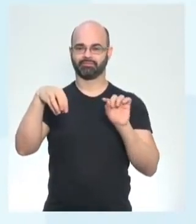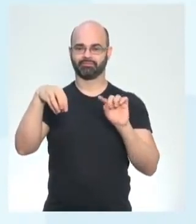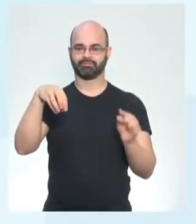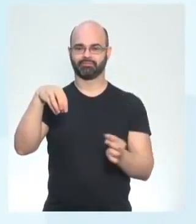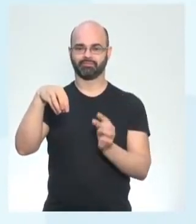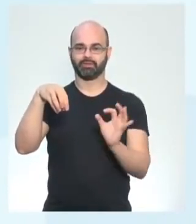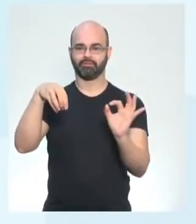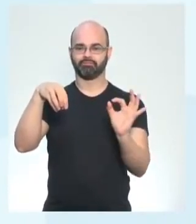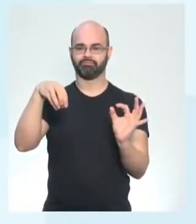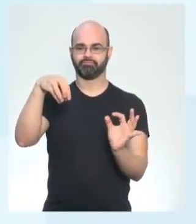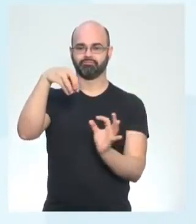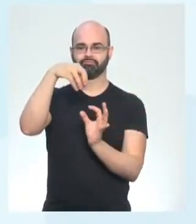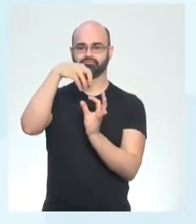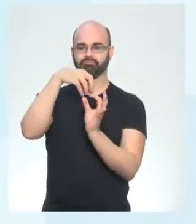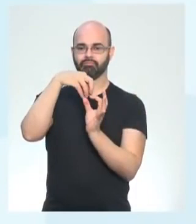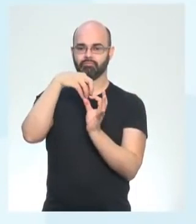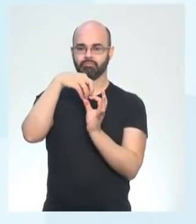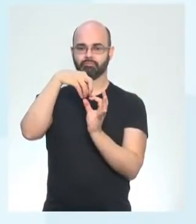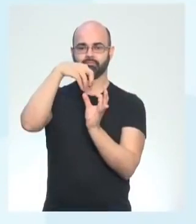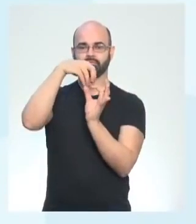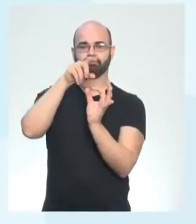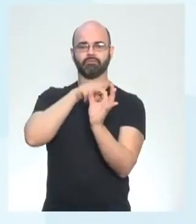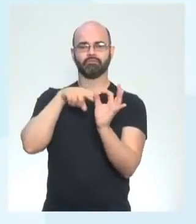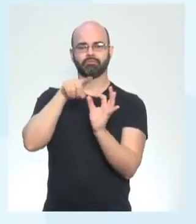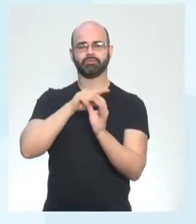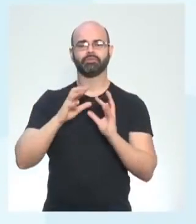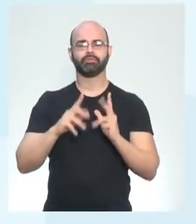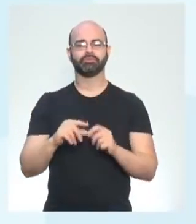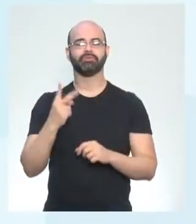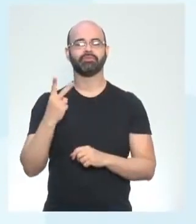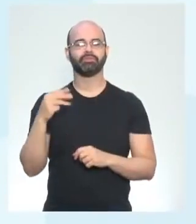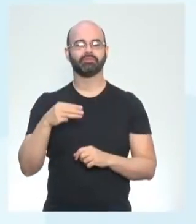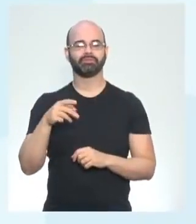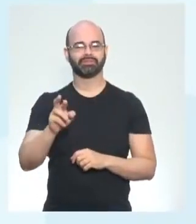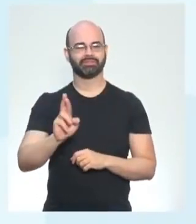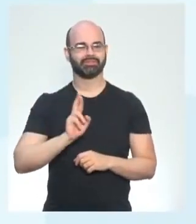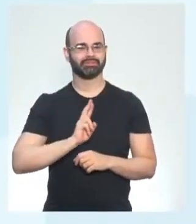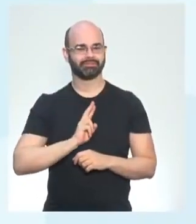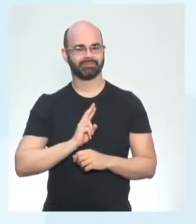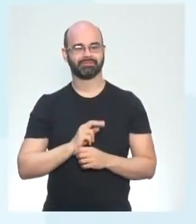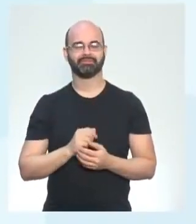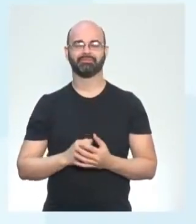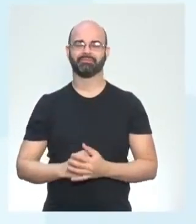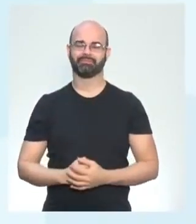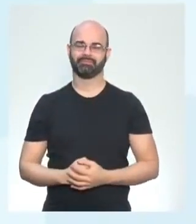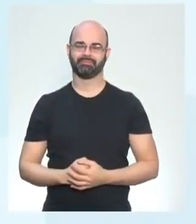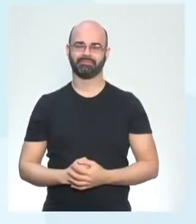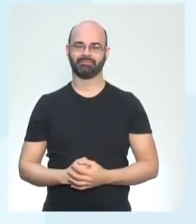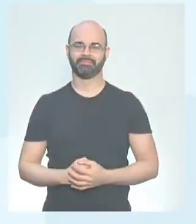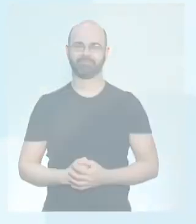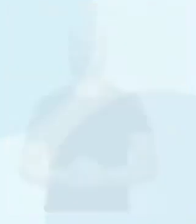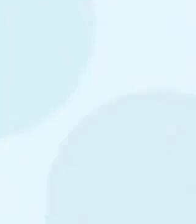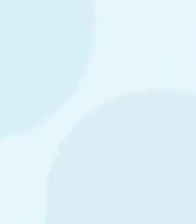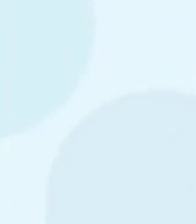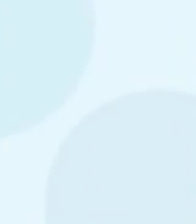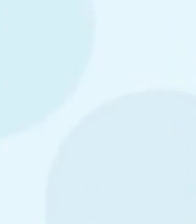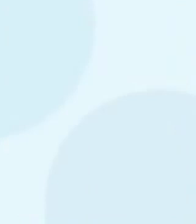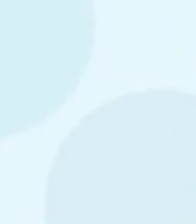que é a massa total desse anel. Beleza? 2 minutinhos, a gente já retorna. Bom trabalho.